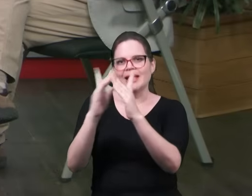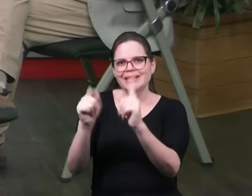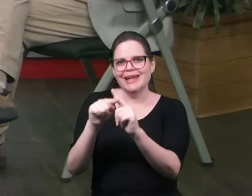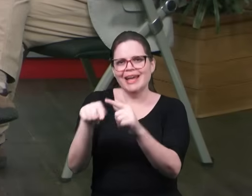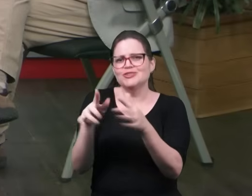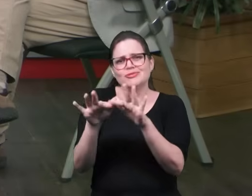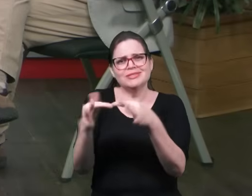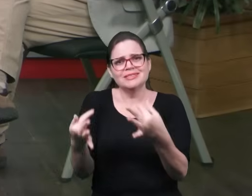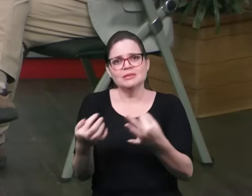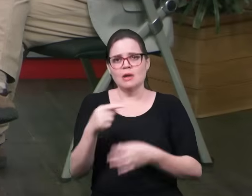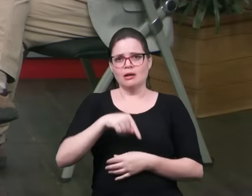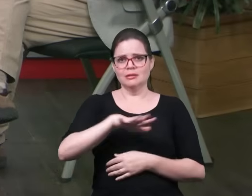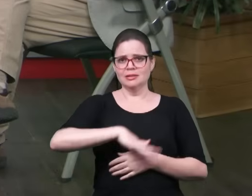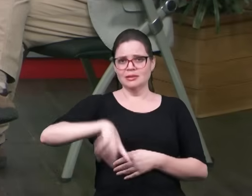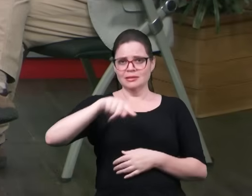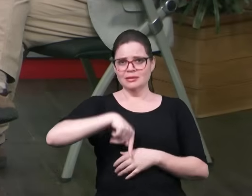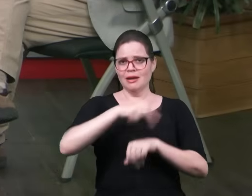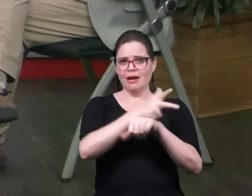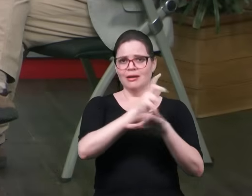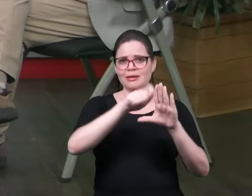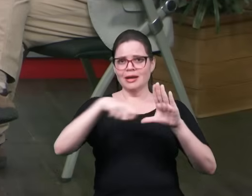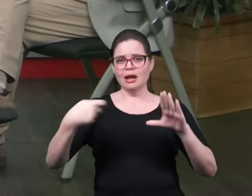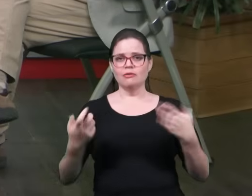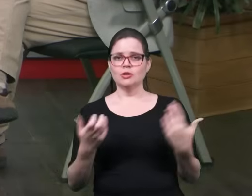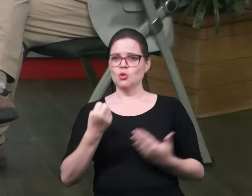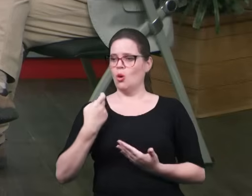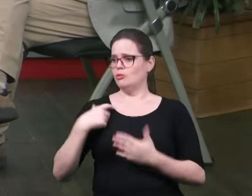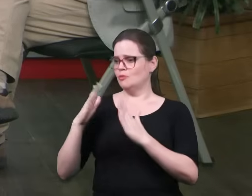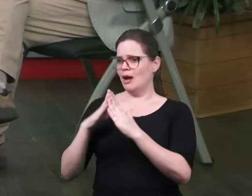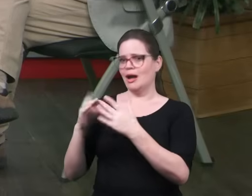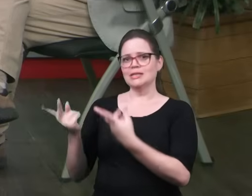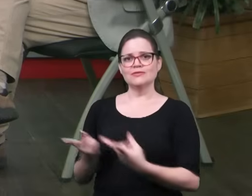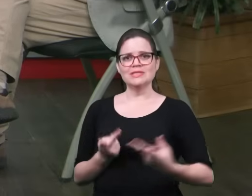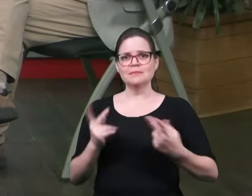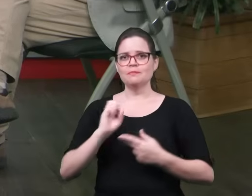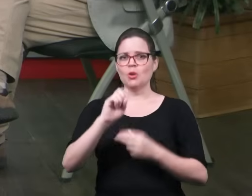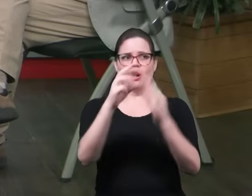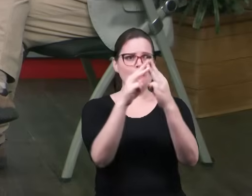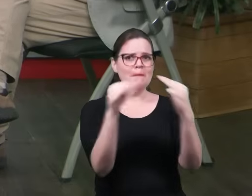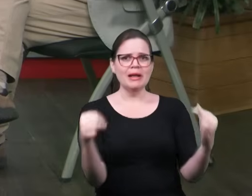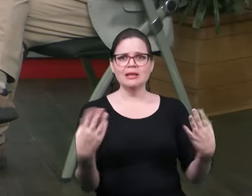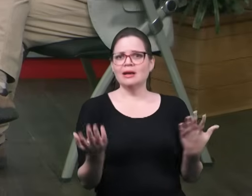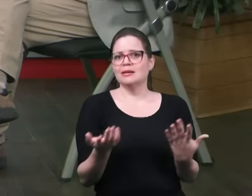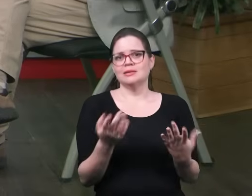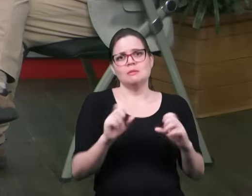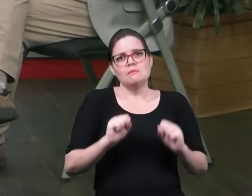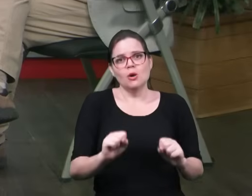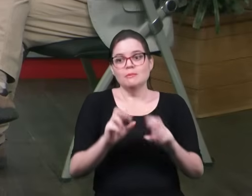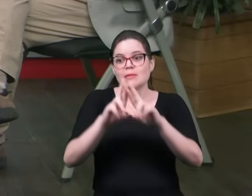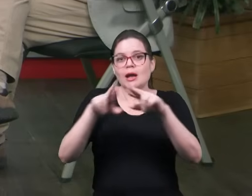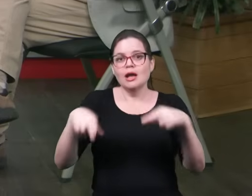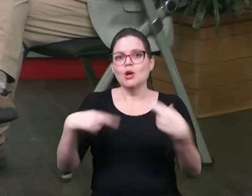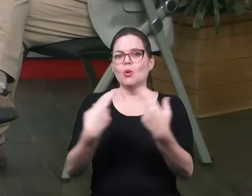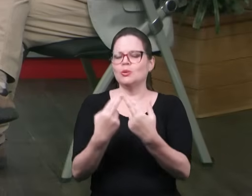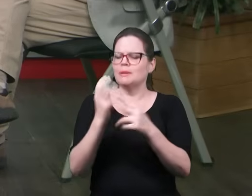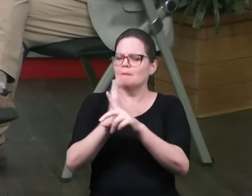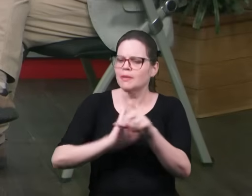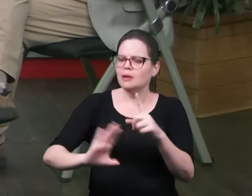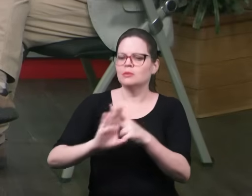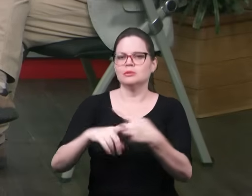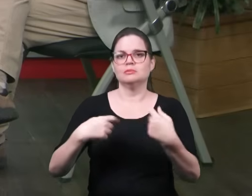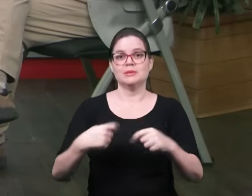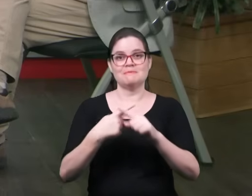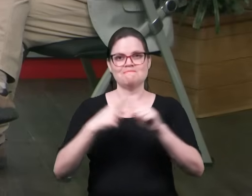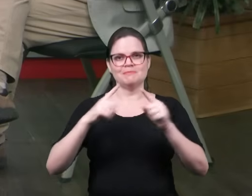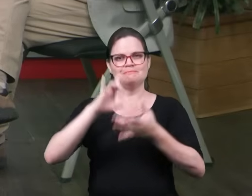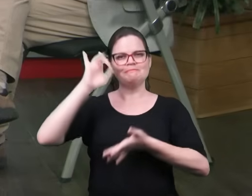nesse estúdio nesse momento, numa casa, numa visita, nos nossos manaíns. Agora, o nosso templo